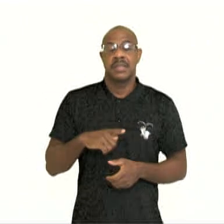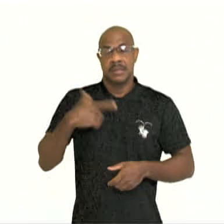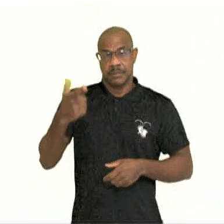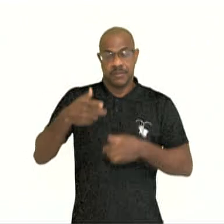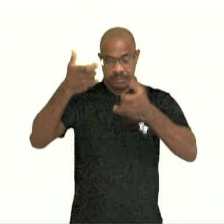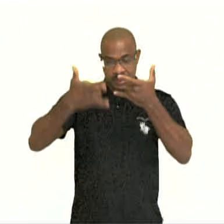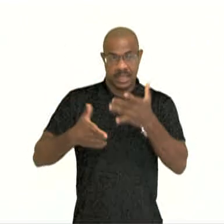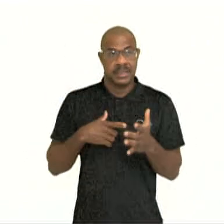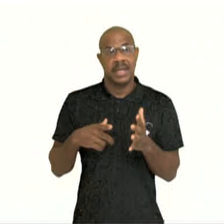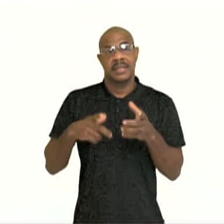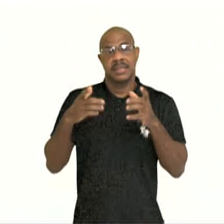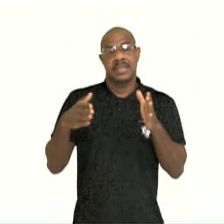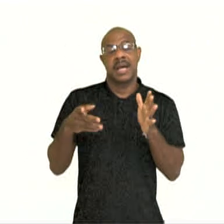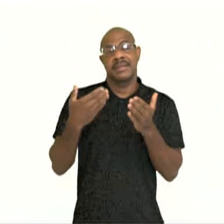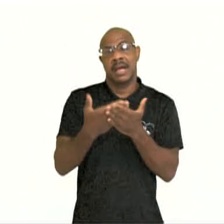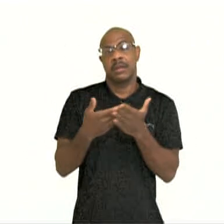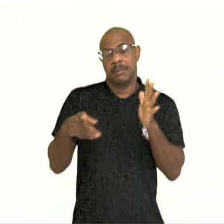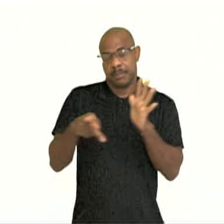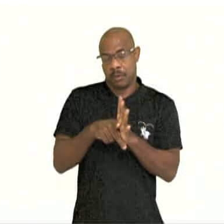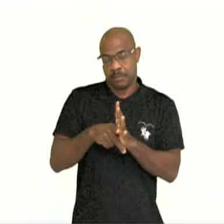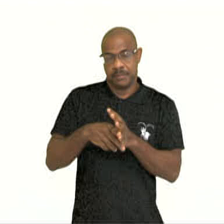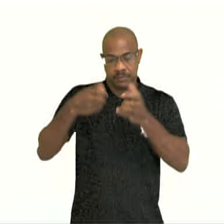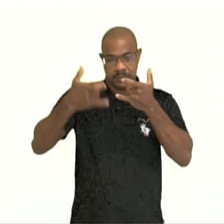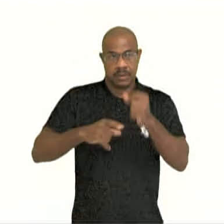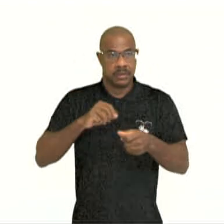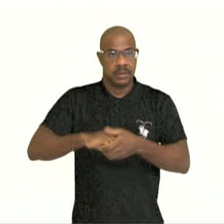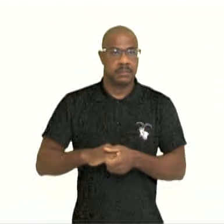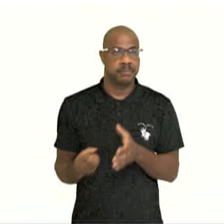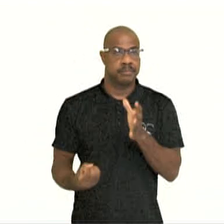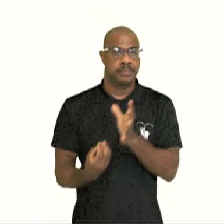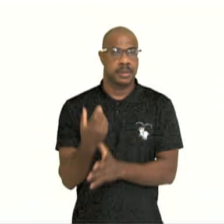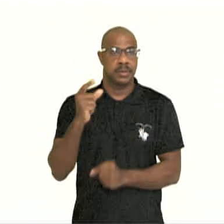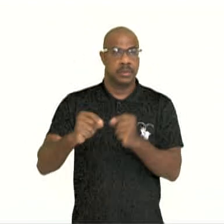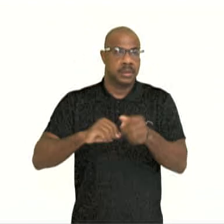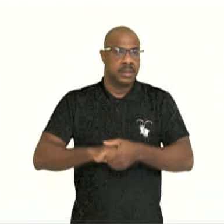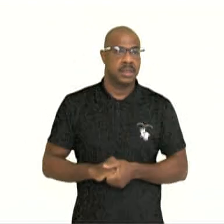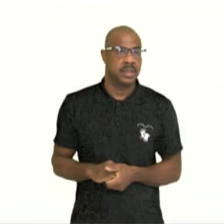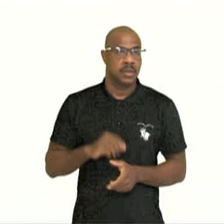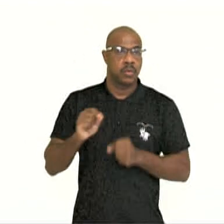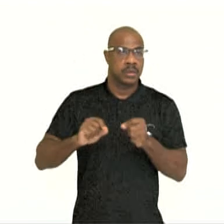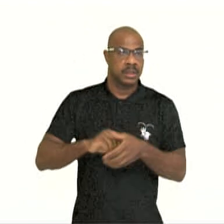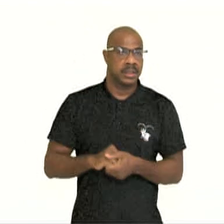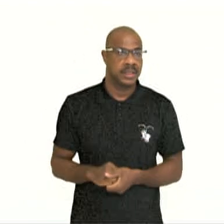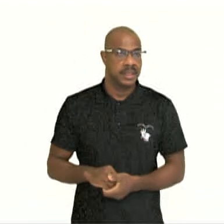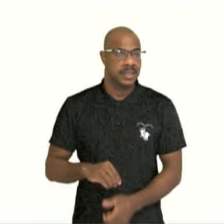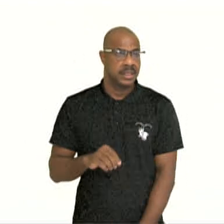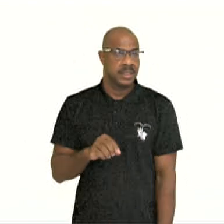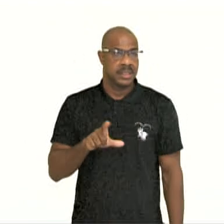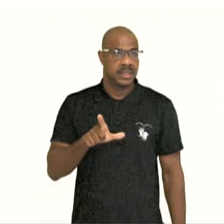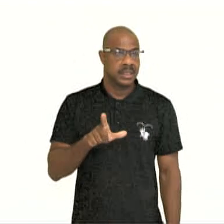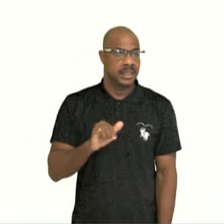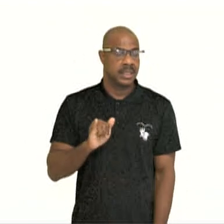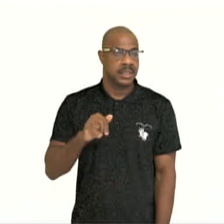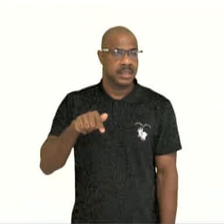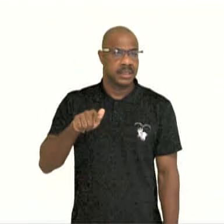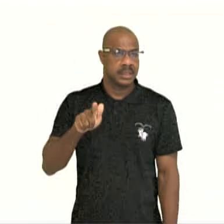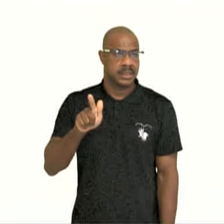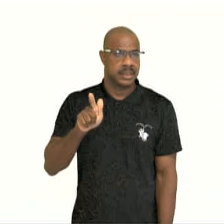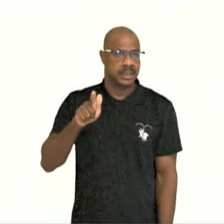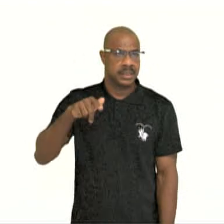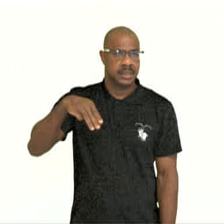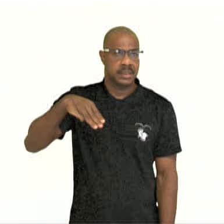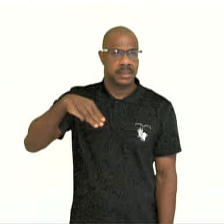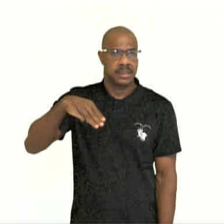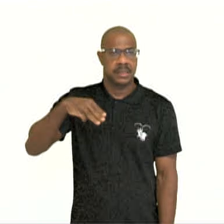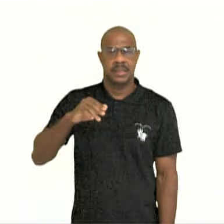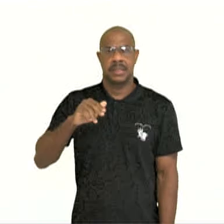específicas. E ocorre então o surgimento da lignina, juntamente com a celulose, é um polissacarídeo muito presente nas plantas, que